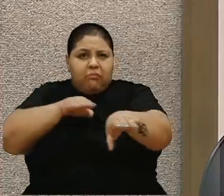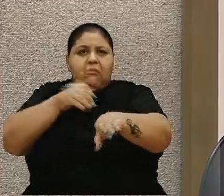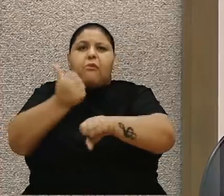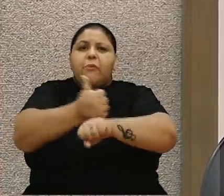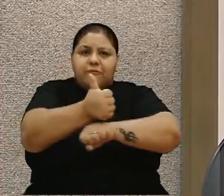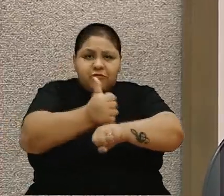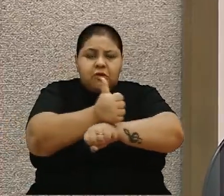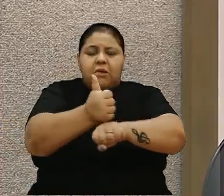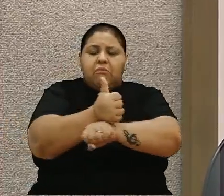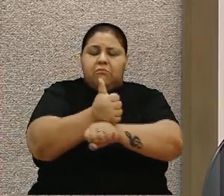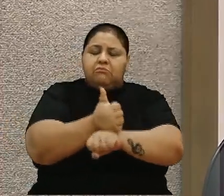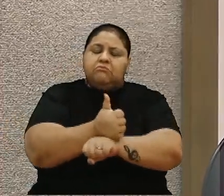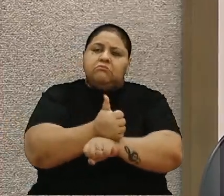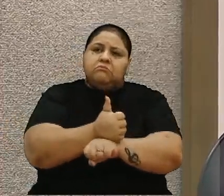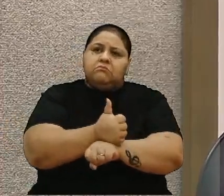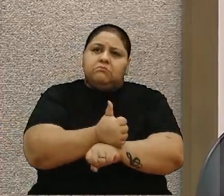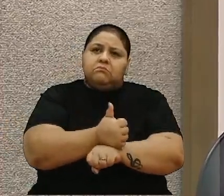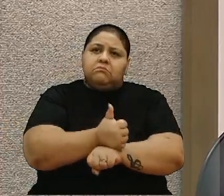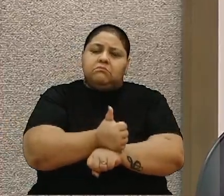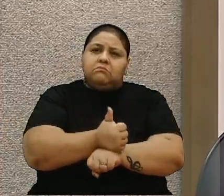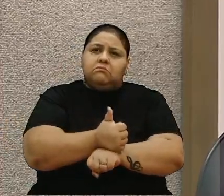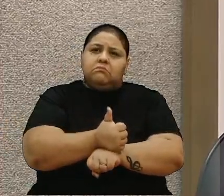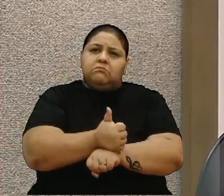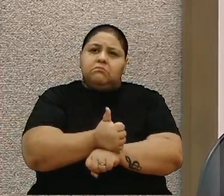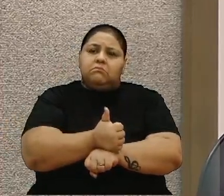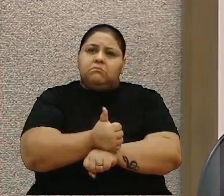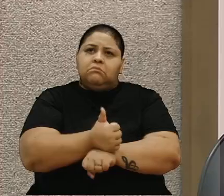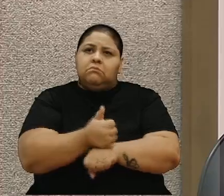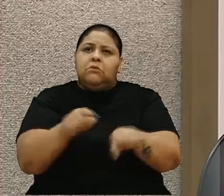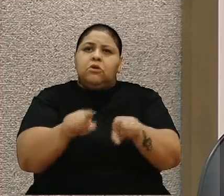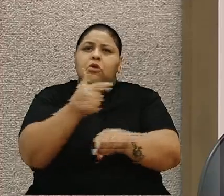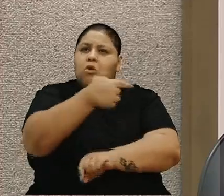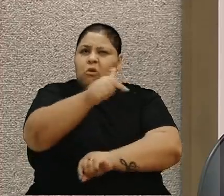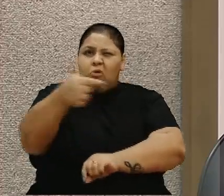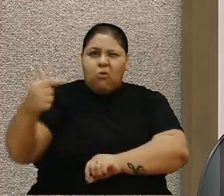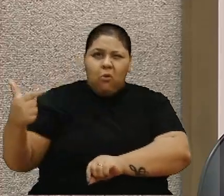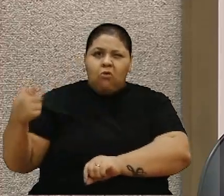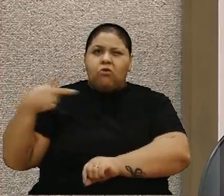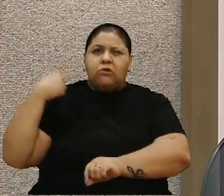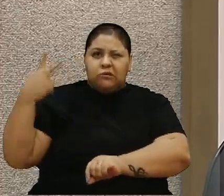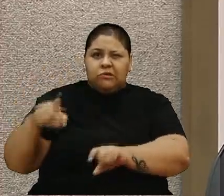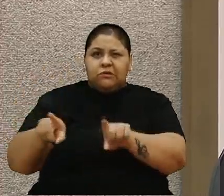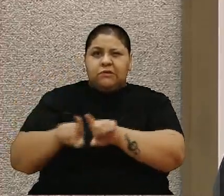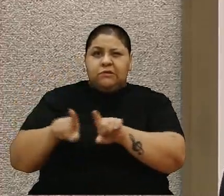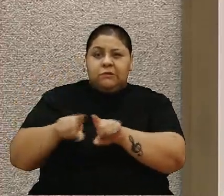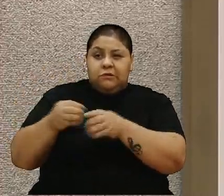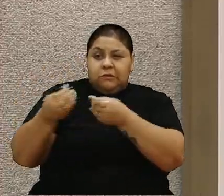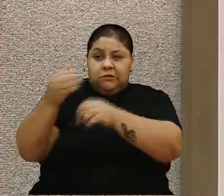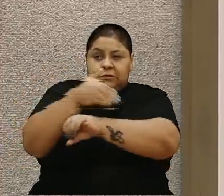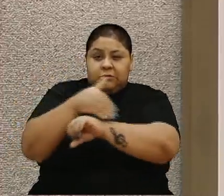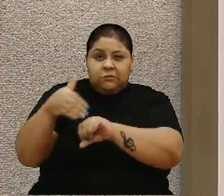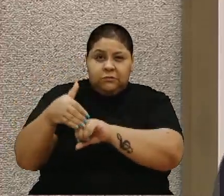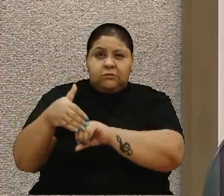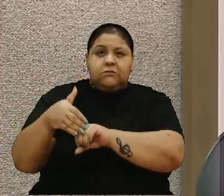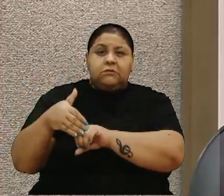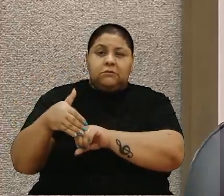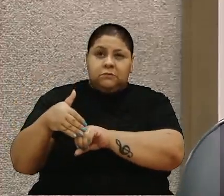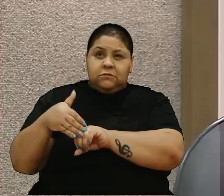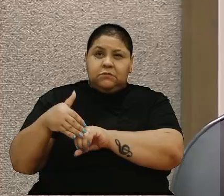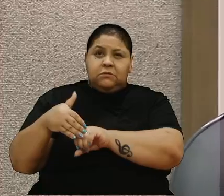profissional, ombreando com o senhor e com outros tantos, né? Pela construção da pista de